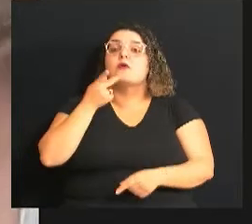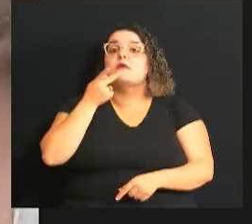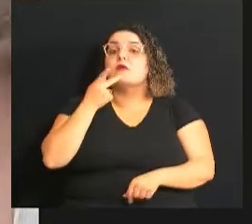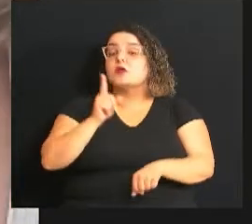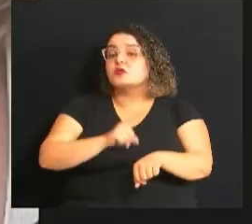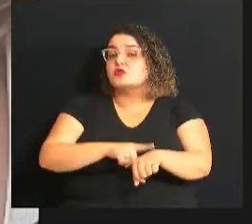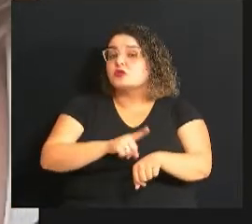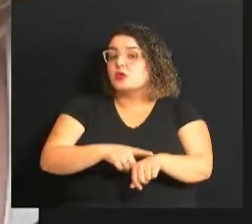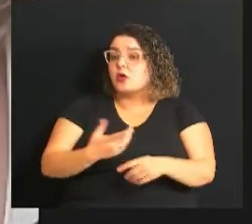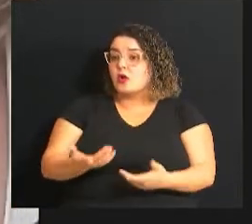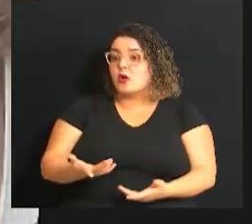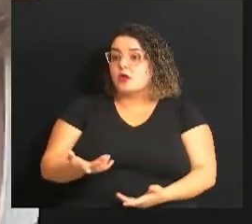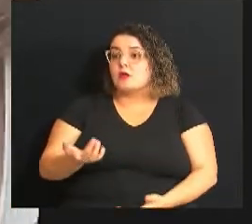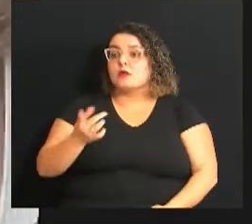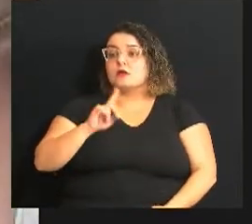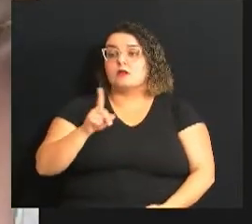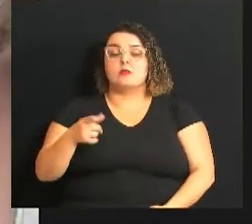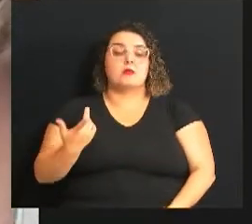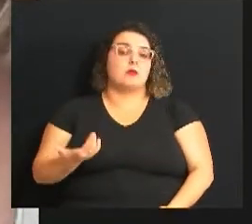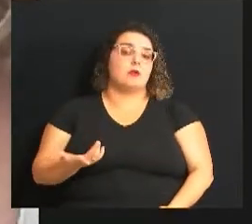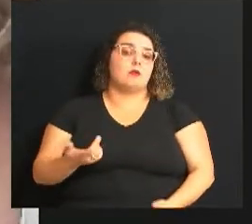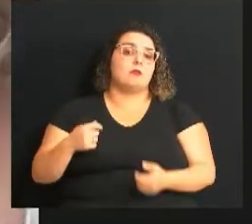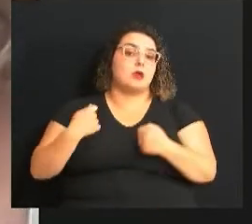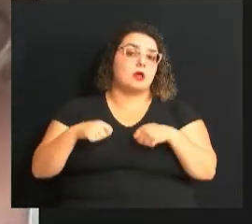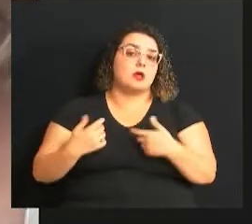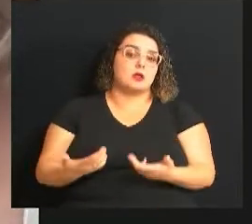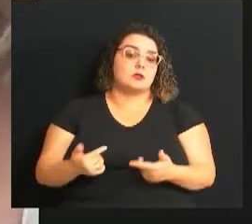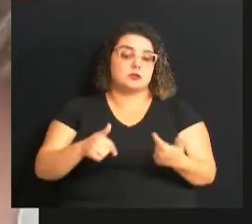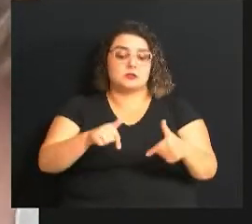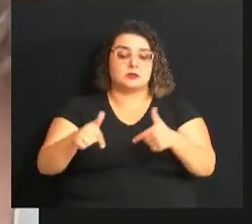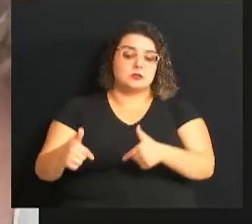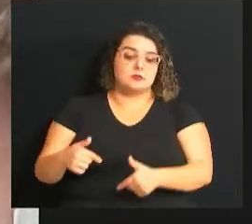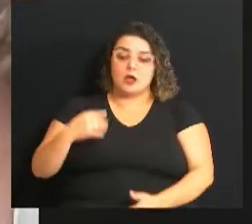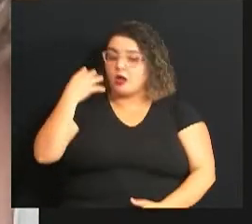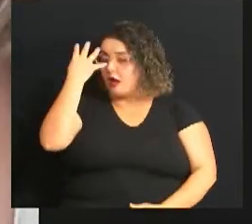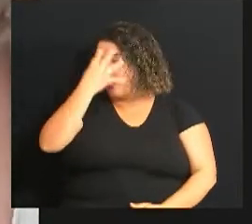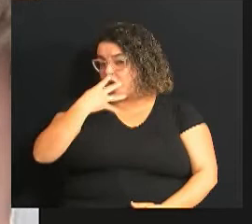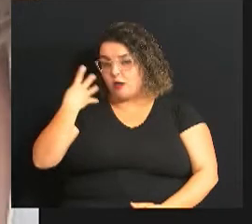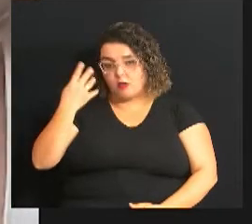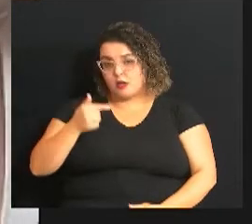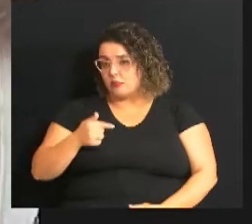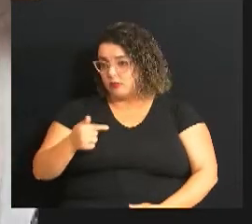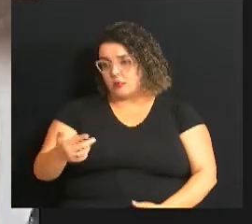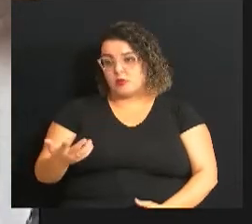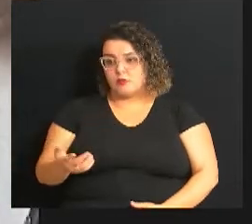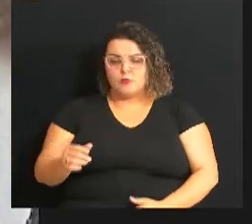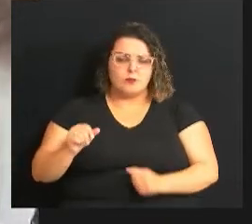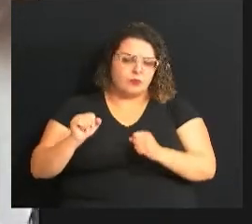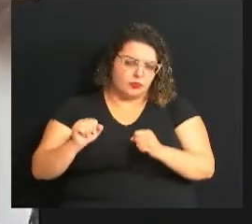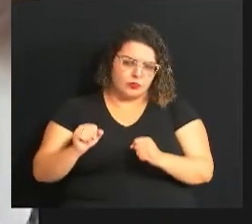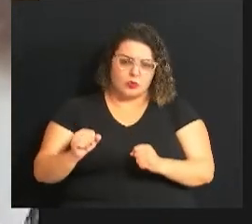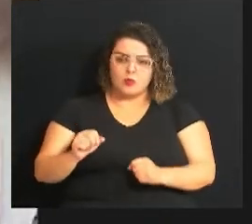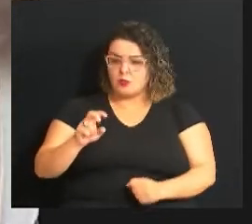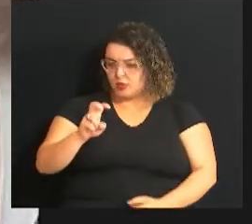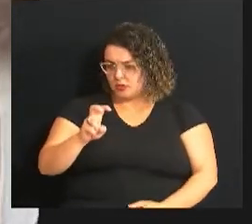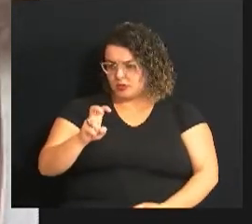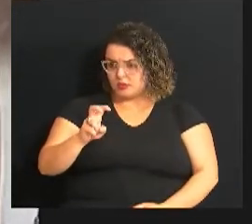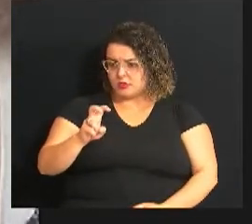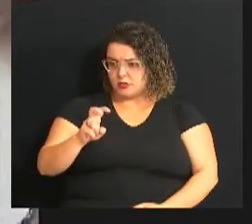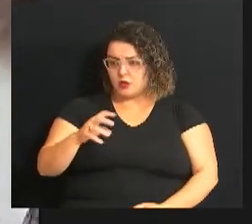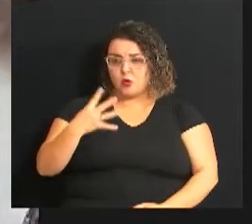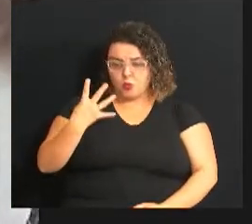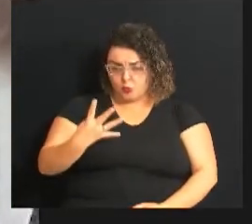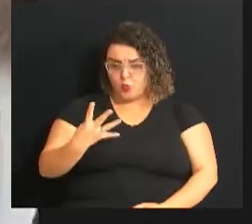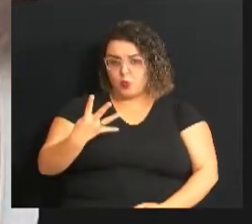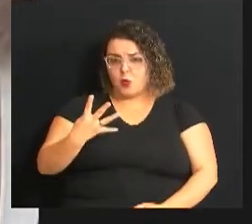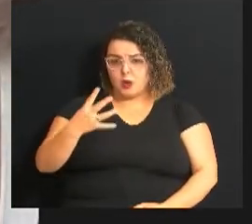não necessariamente precisa ser, só vou trabalhar 4 horas por semana. Eu posso trabalhar trabalhar 4 dias por semana. Eu